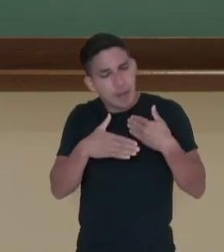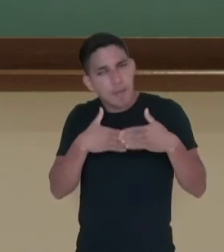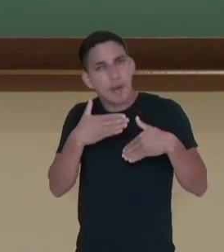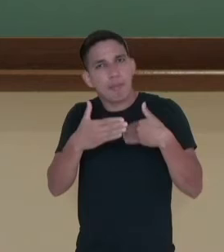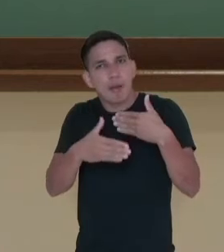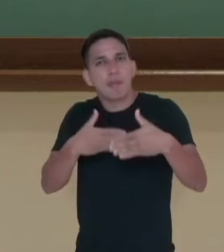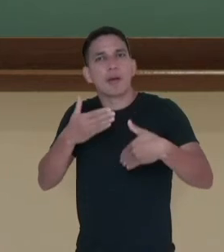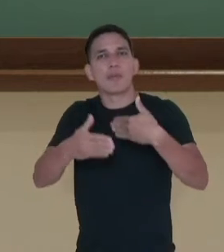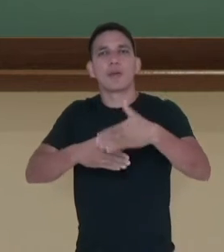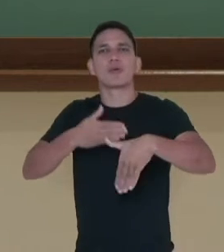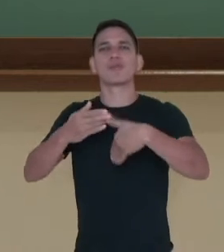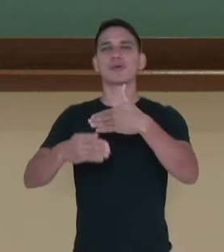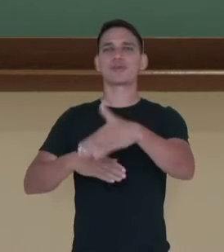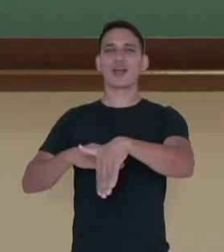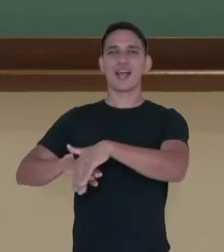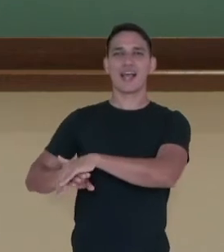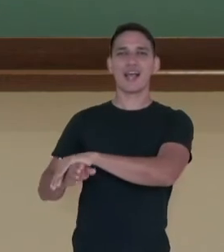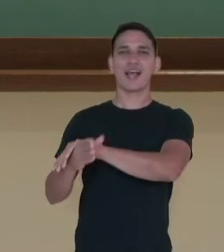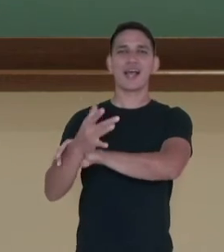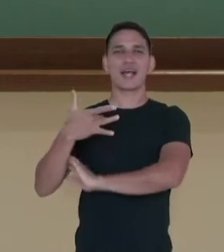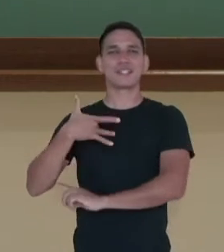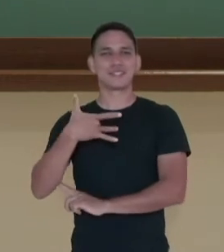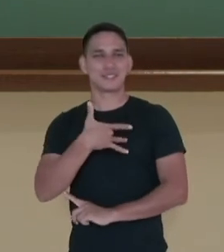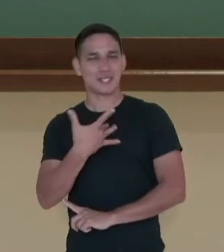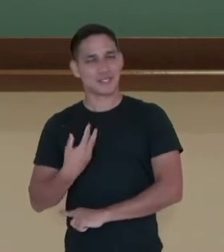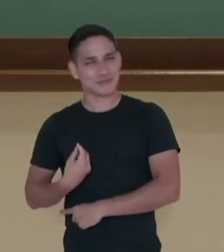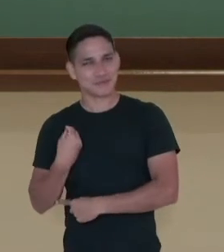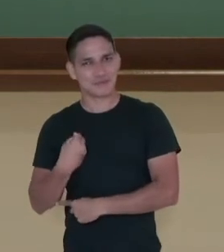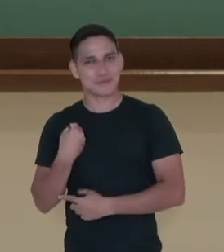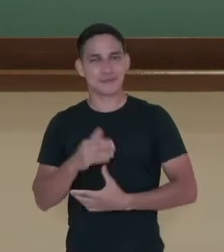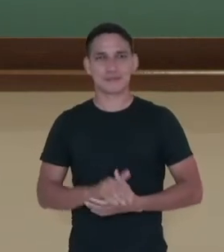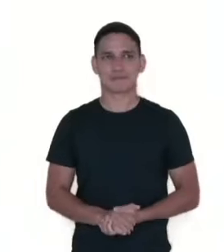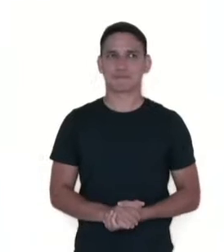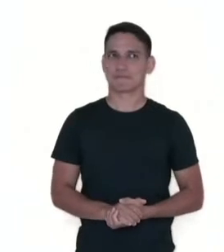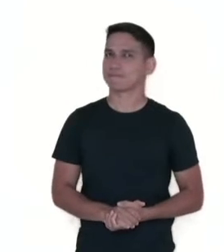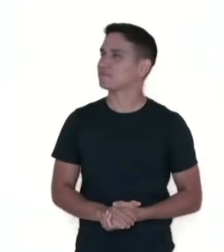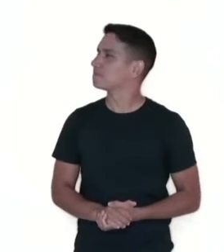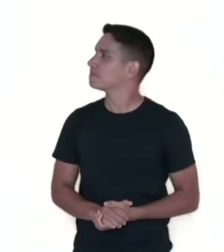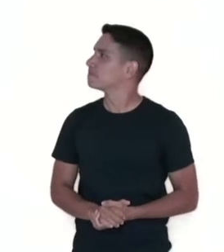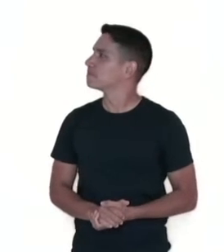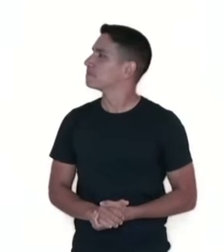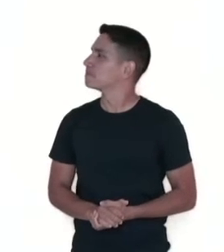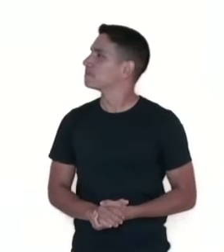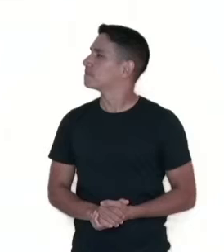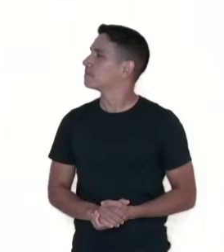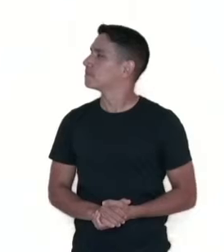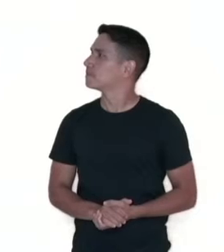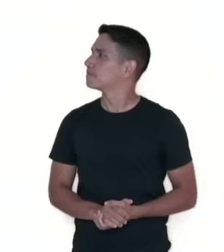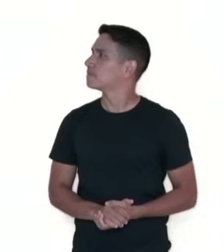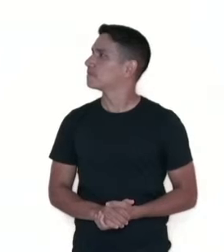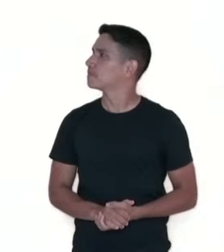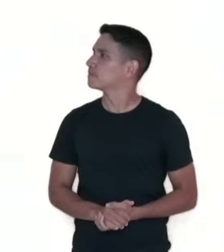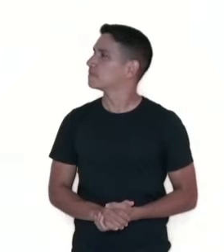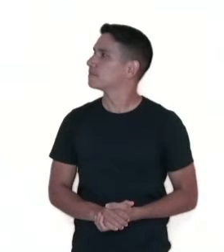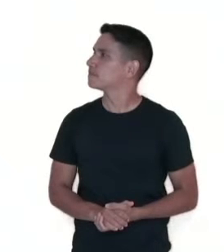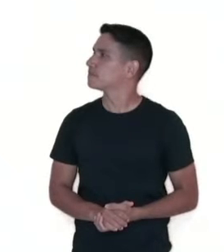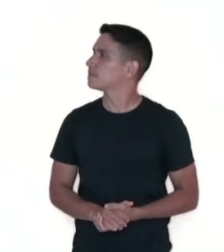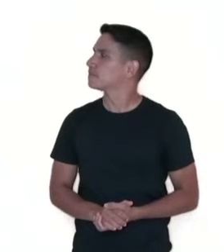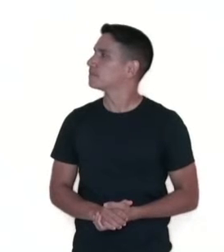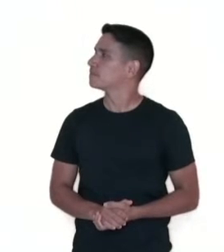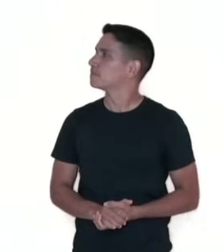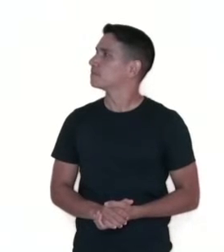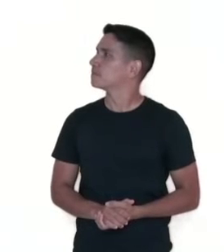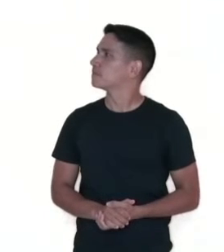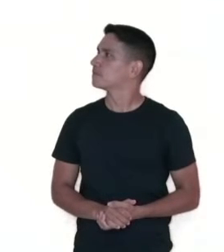hábitos saudáveis para a nossa vida, né? Mire o seguinte, folheto com conselhos para começar nosso dia de